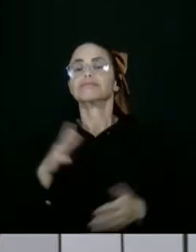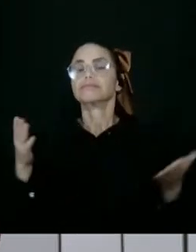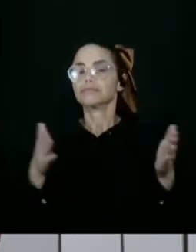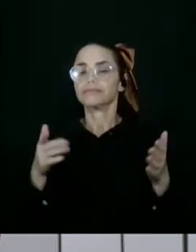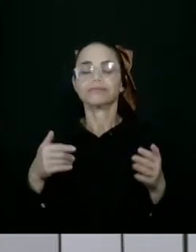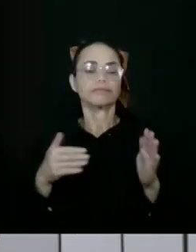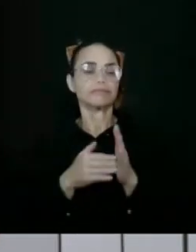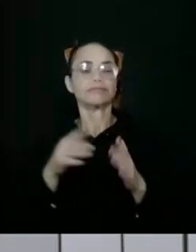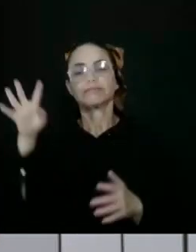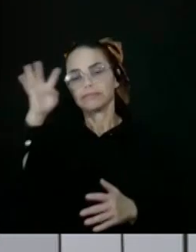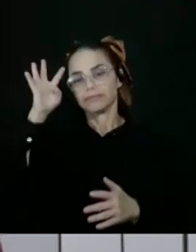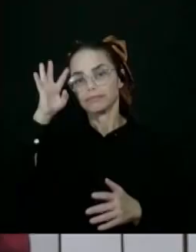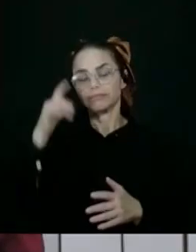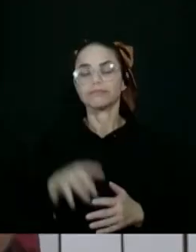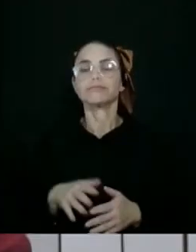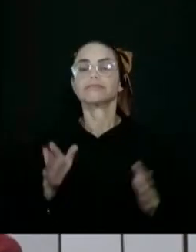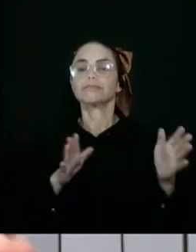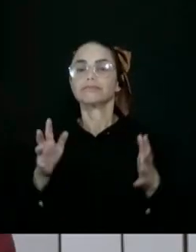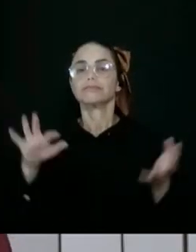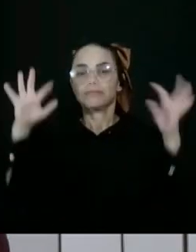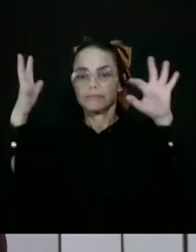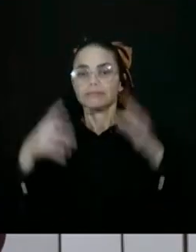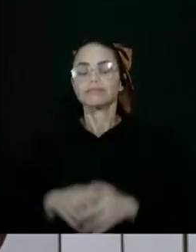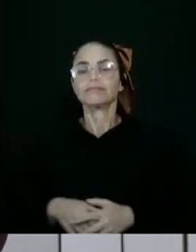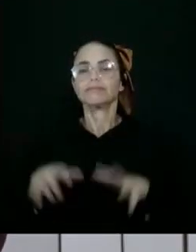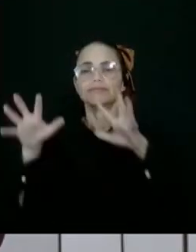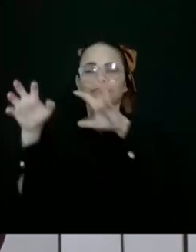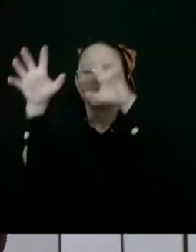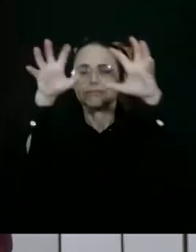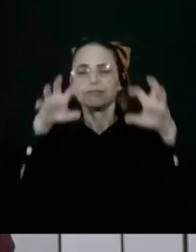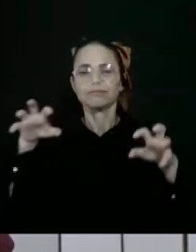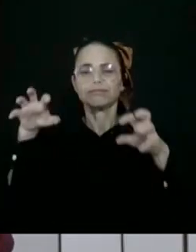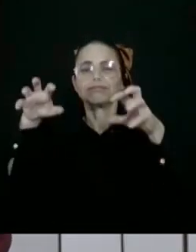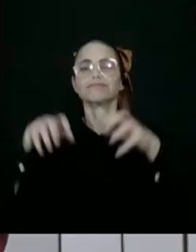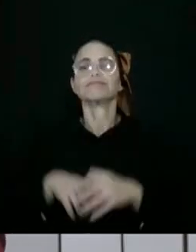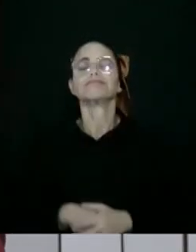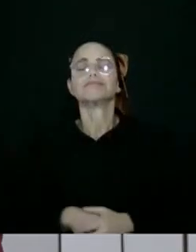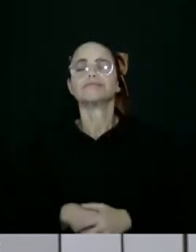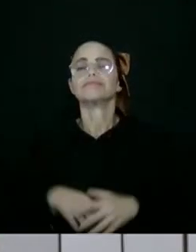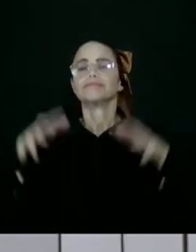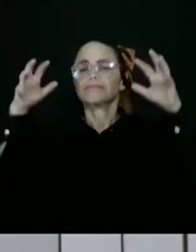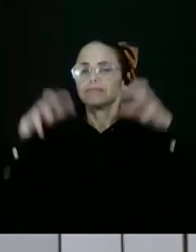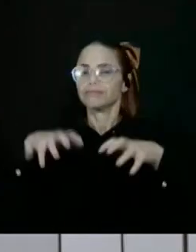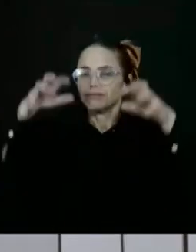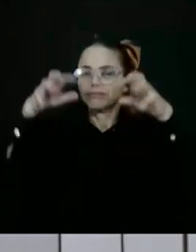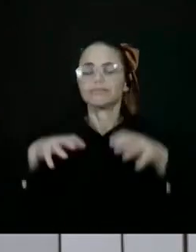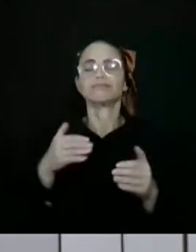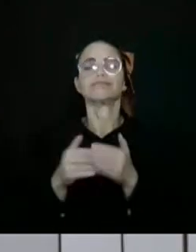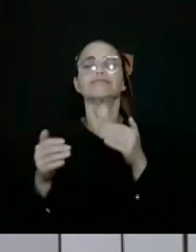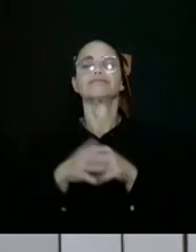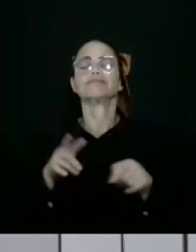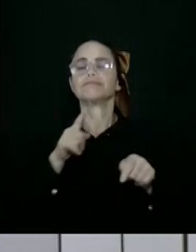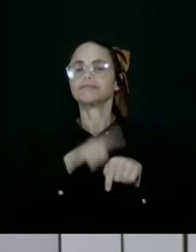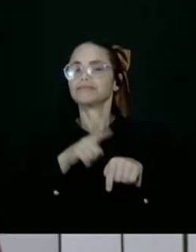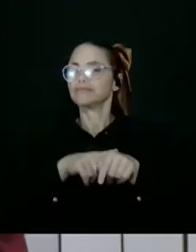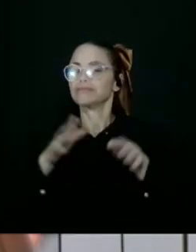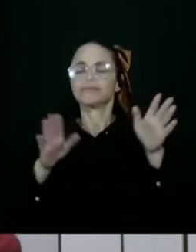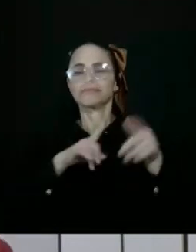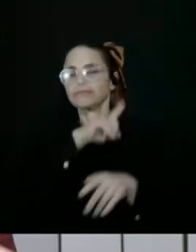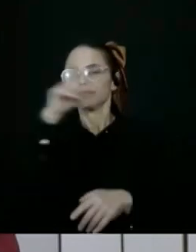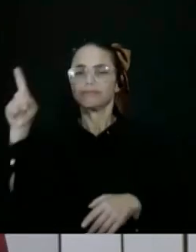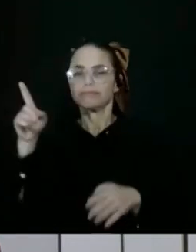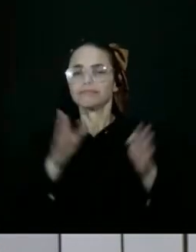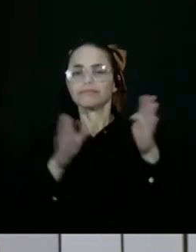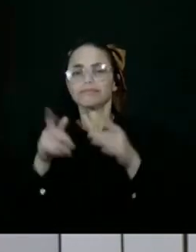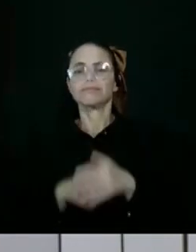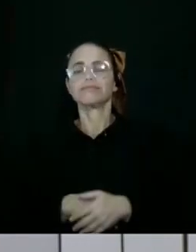a previsão é de céu parcialmente nublado a encoberto, com chuvas a qualquer momento do dia, alternando períodos de chuvas